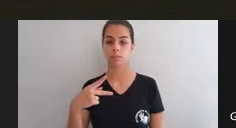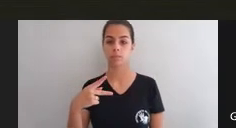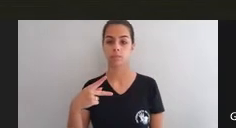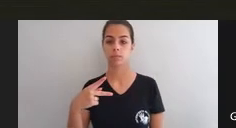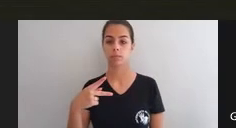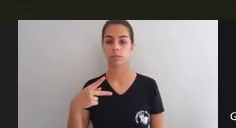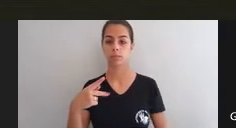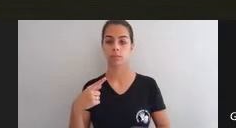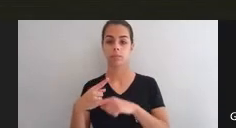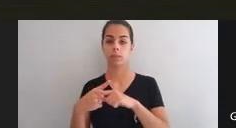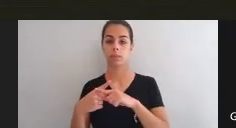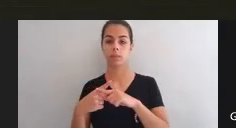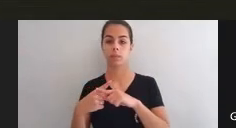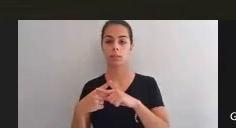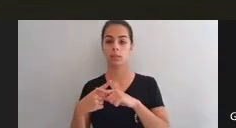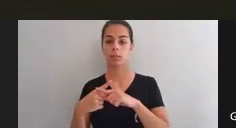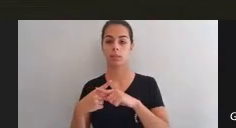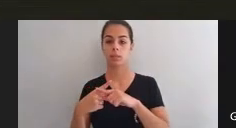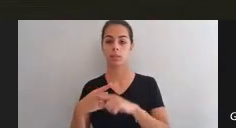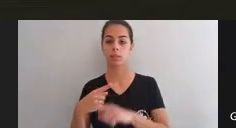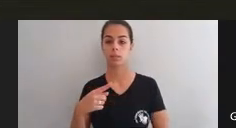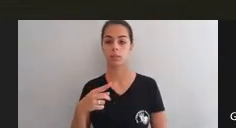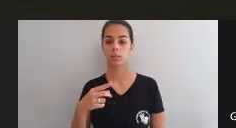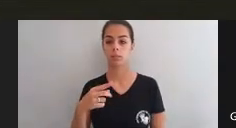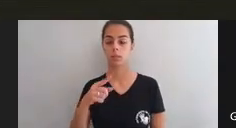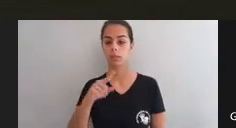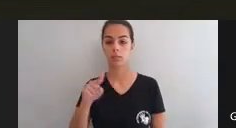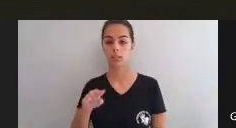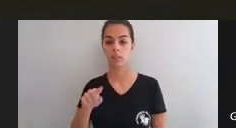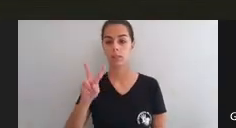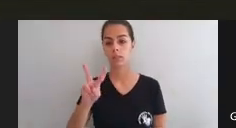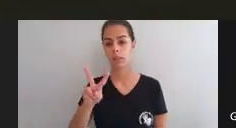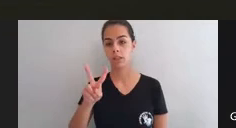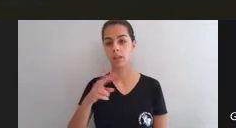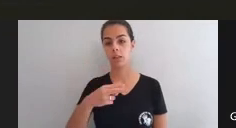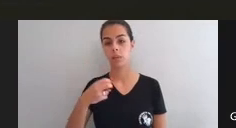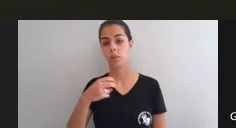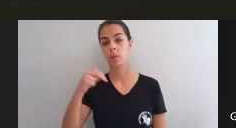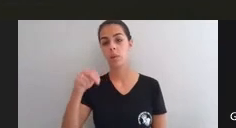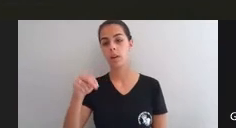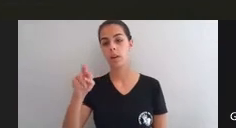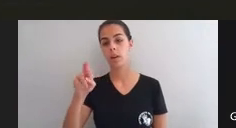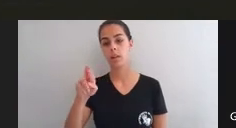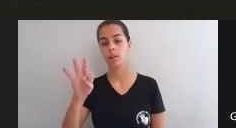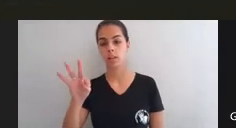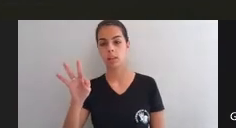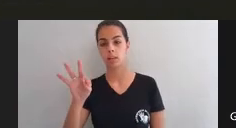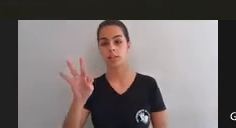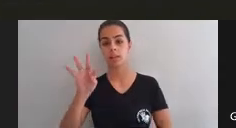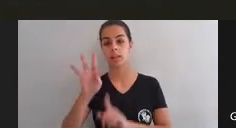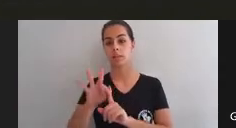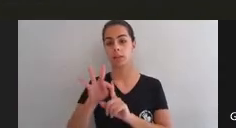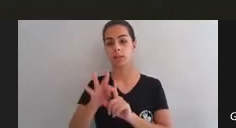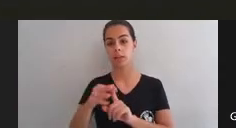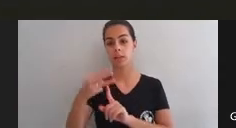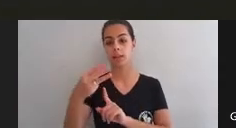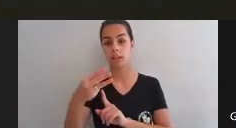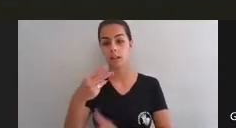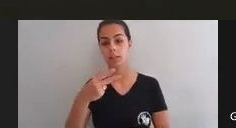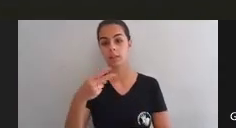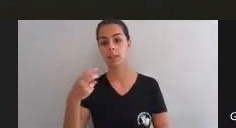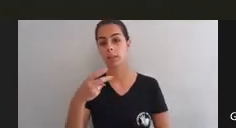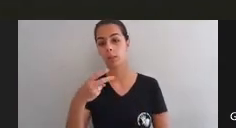vezes ZV, isso é igual a nRT. Portanto, a temperatura 3 vai ser igual a